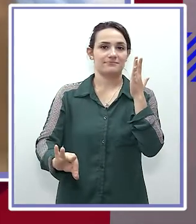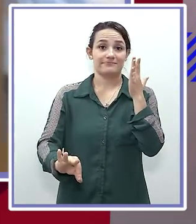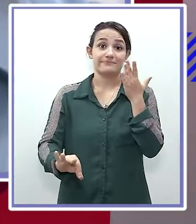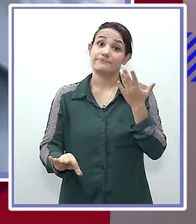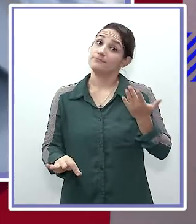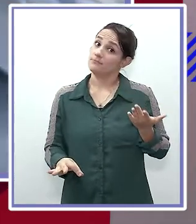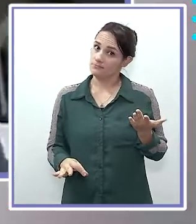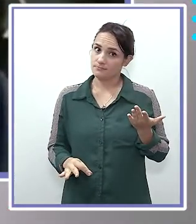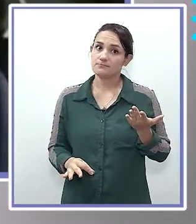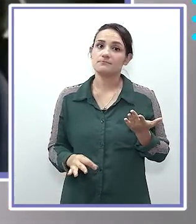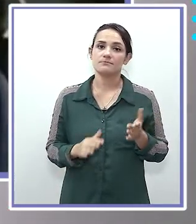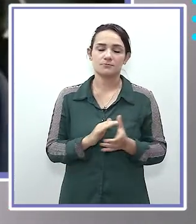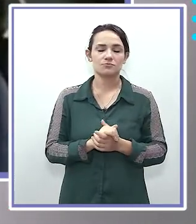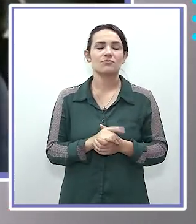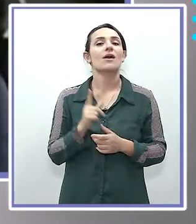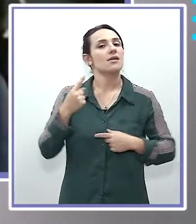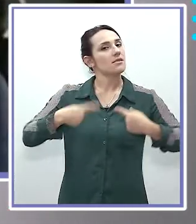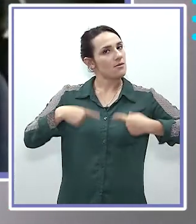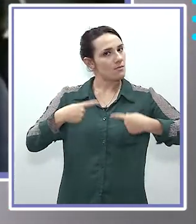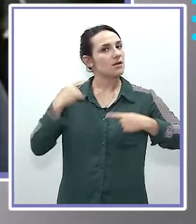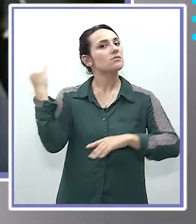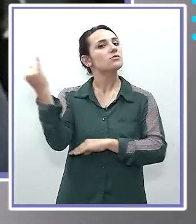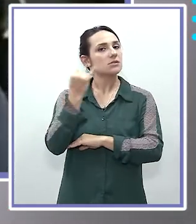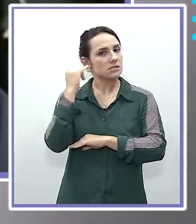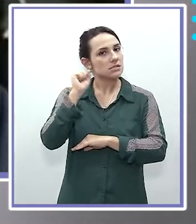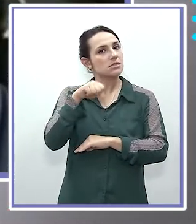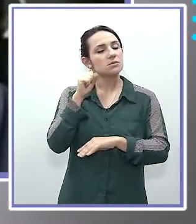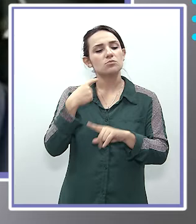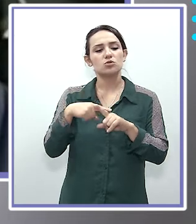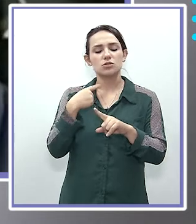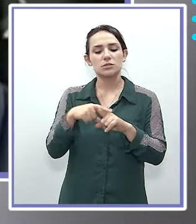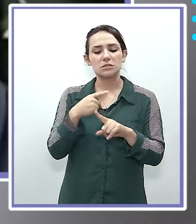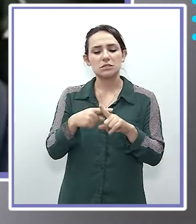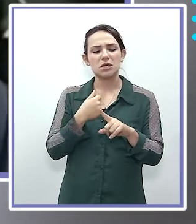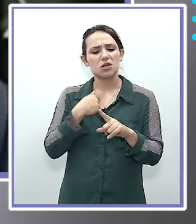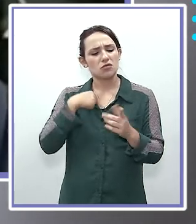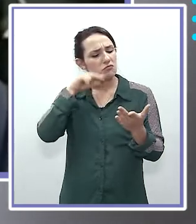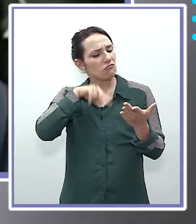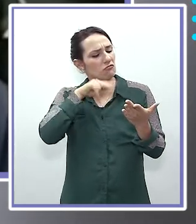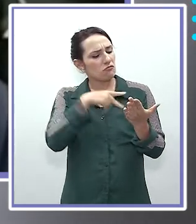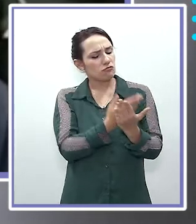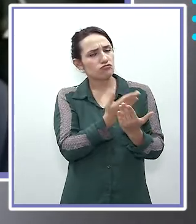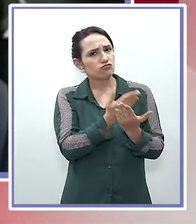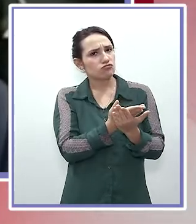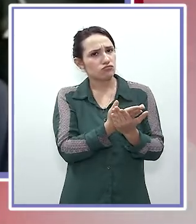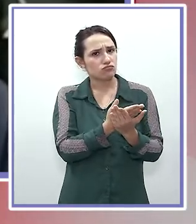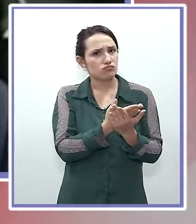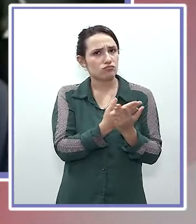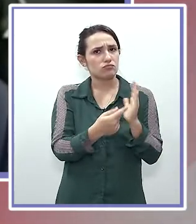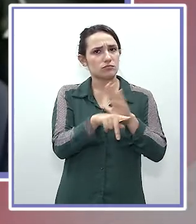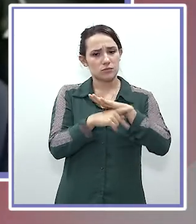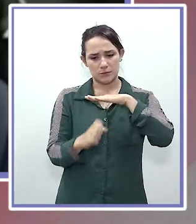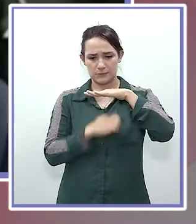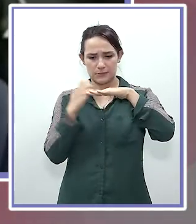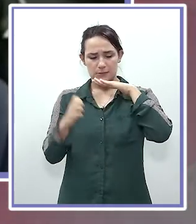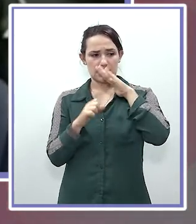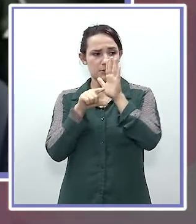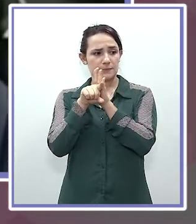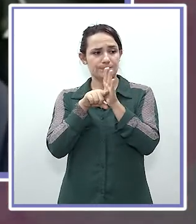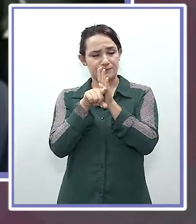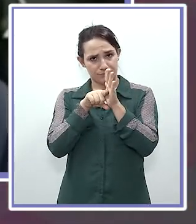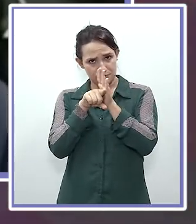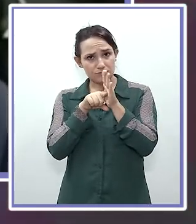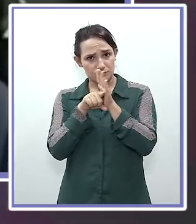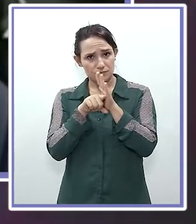E eu acho que isso até muito esse debate importante, que eu li um estudo, uma correlação, na verdade, da empresa de pesquisa